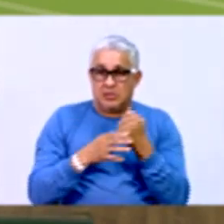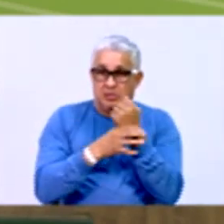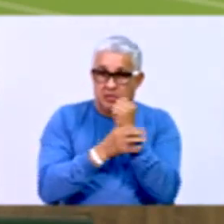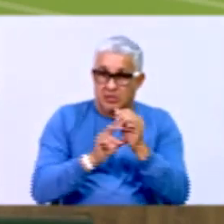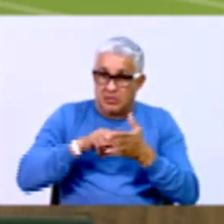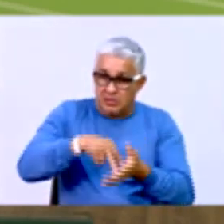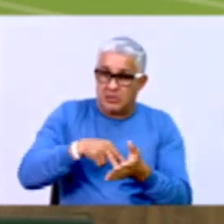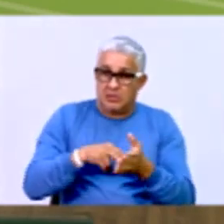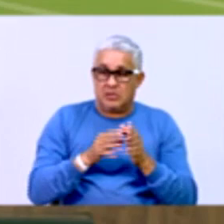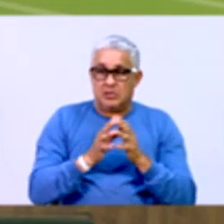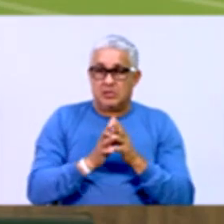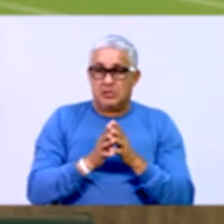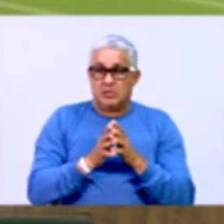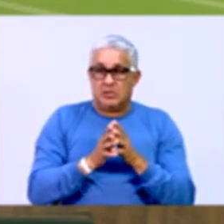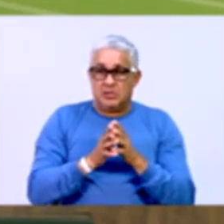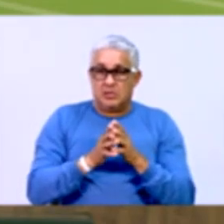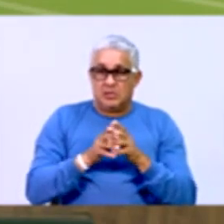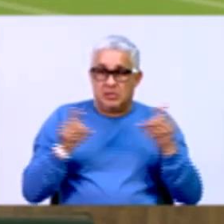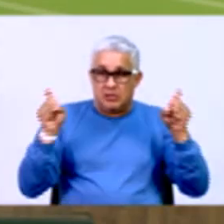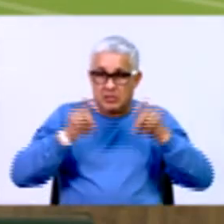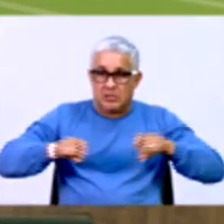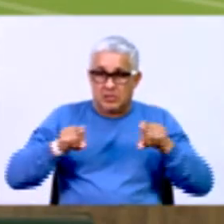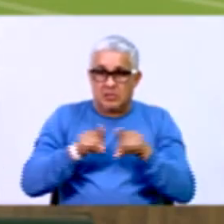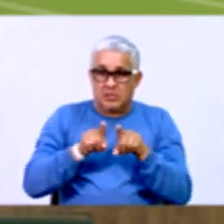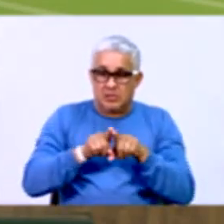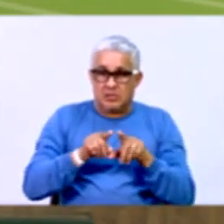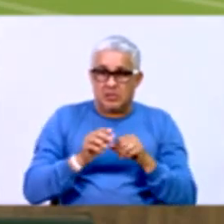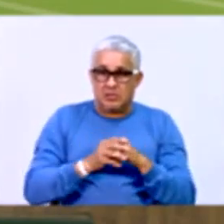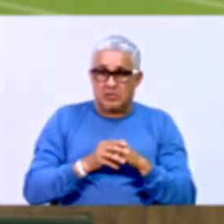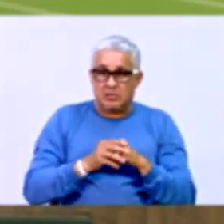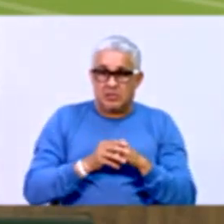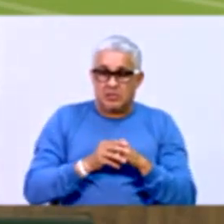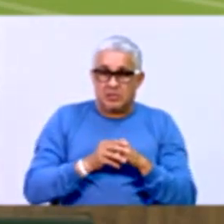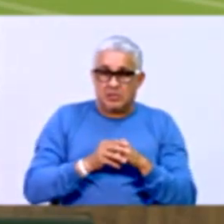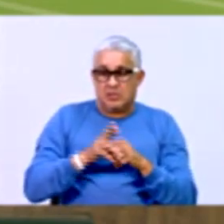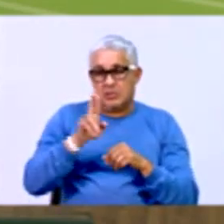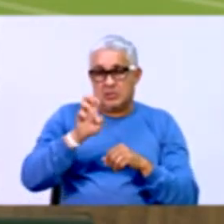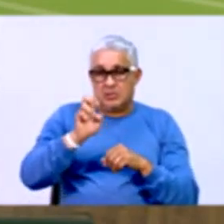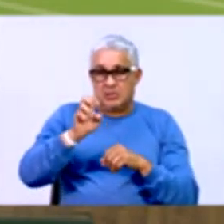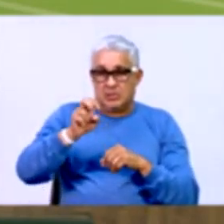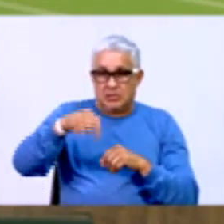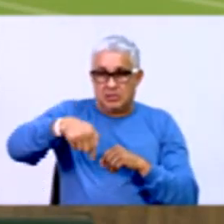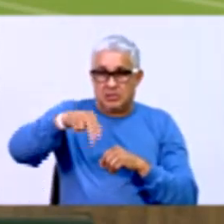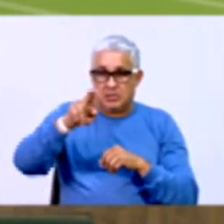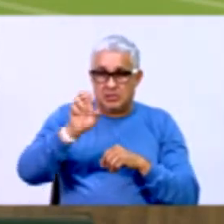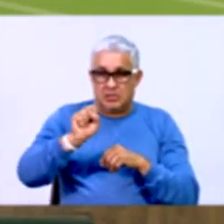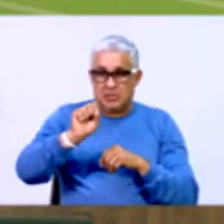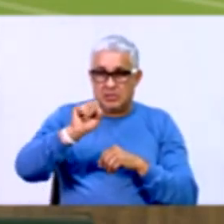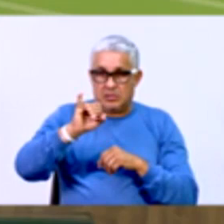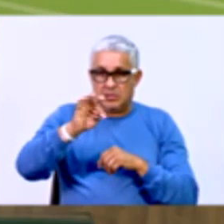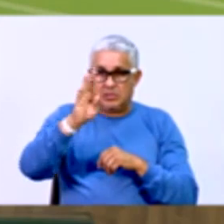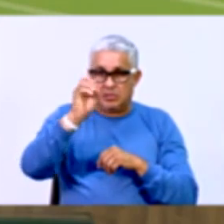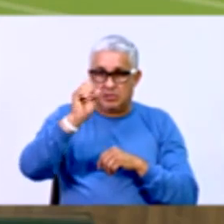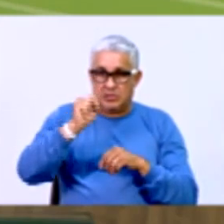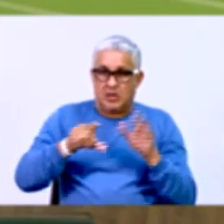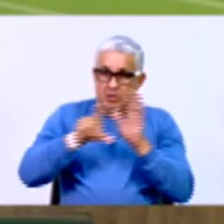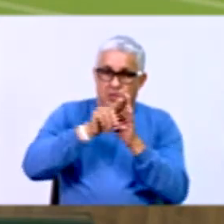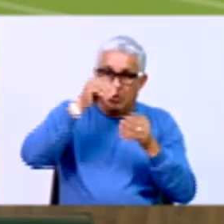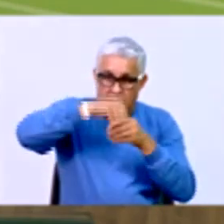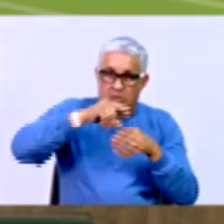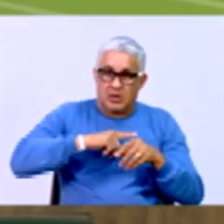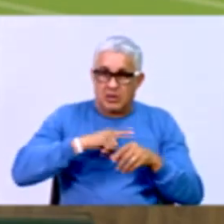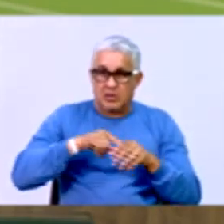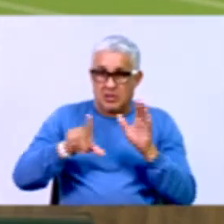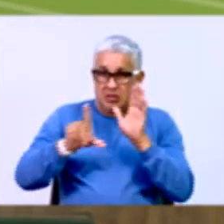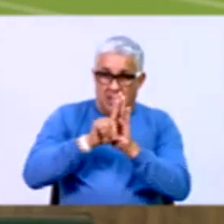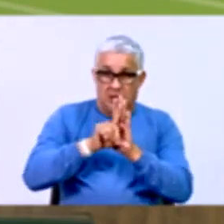dados manipulados pelo computador e atendendo assim os requisitos especificados em lei. Foi até mais longe,